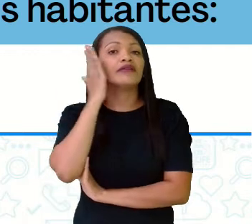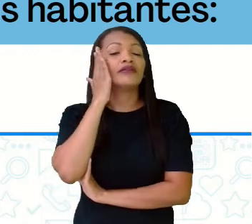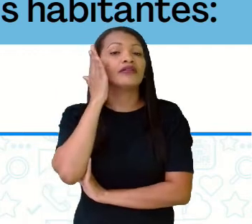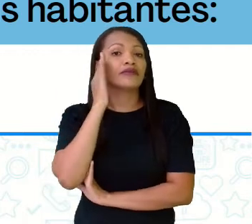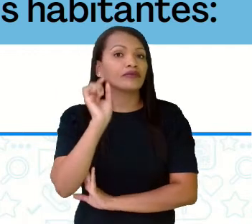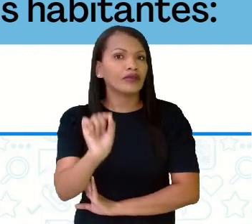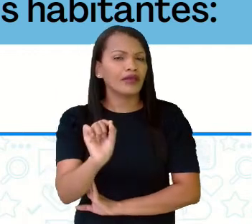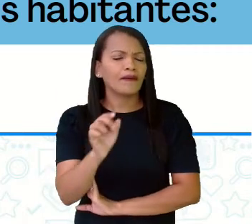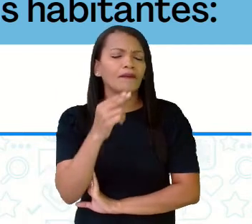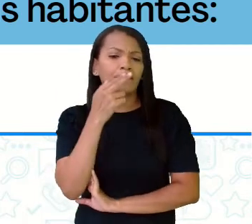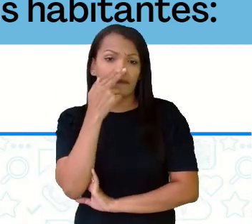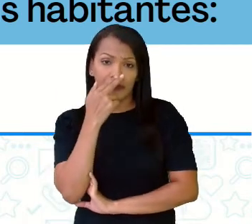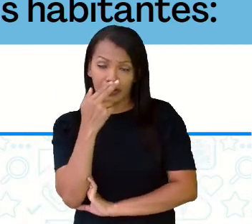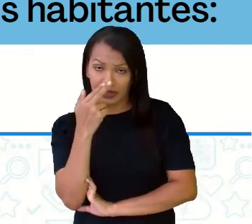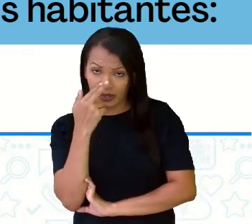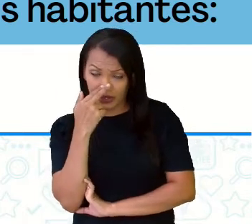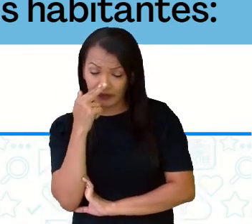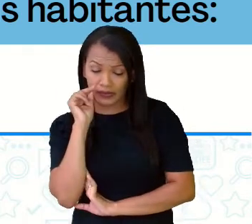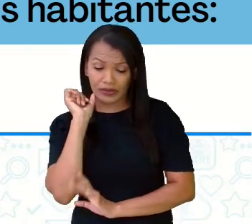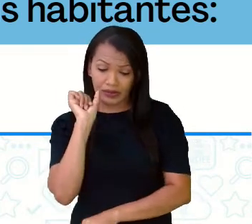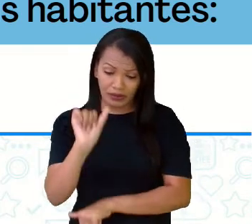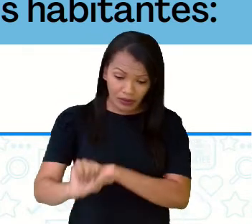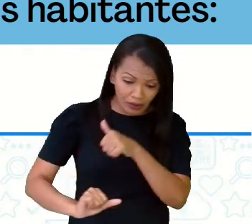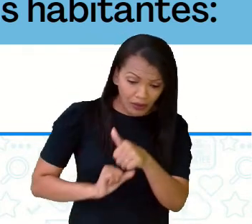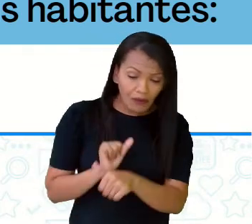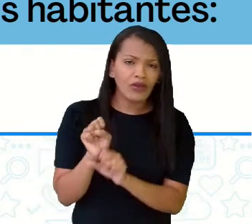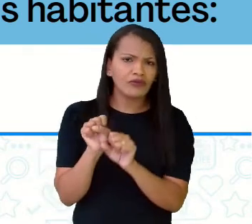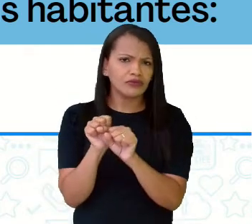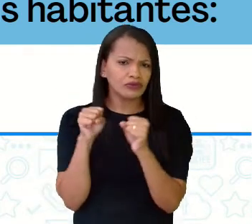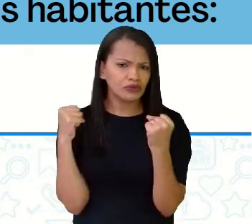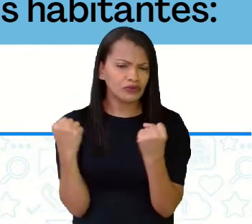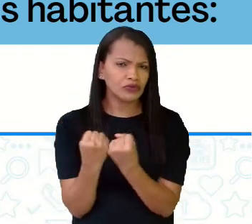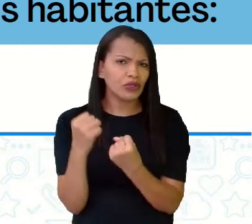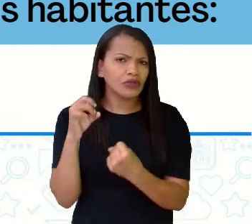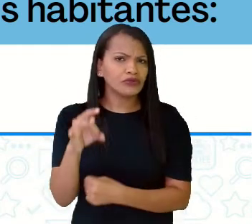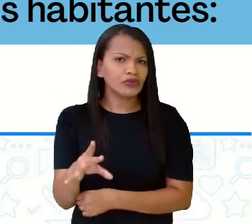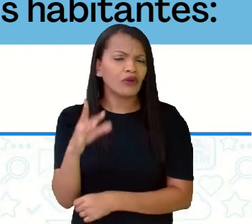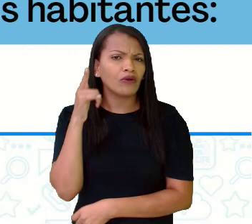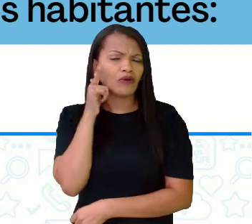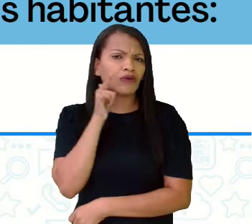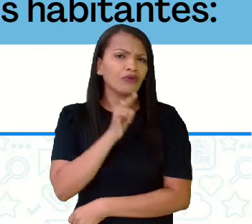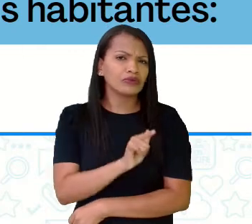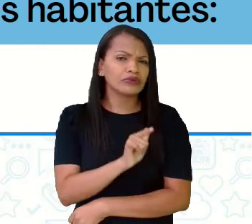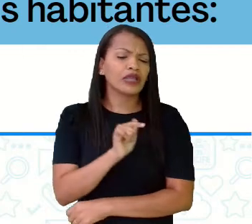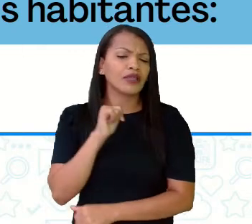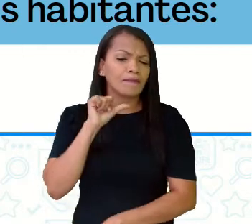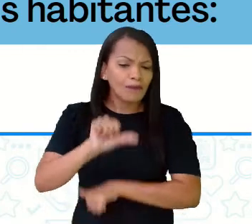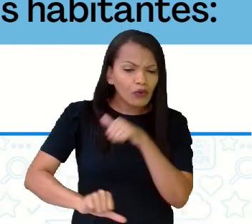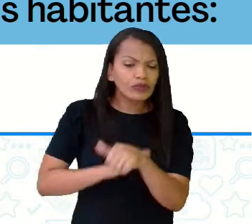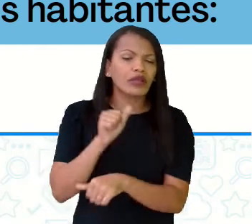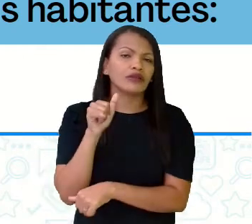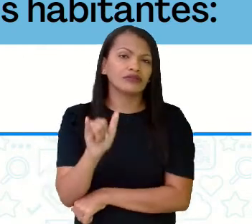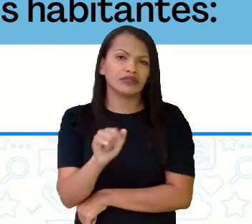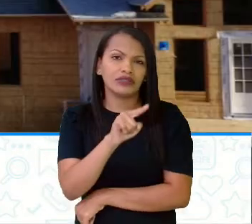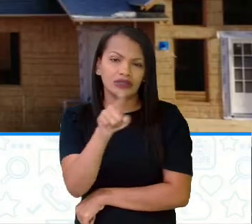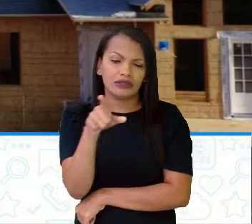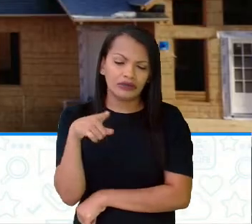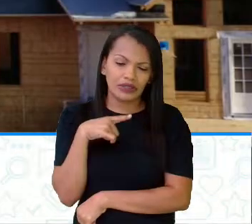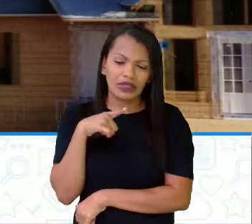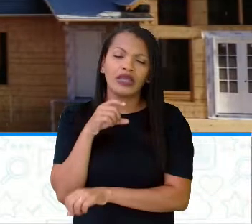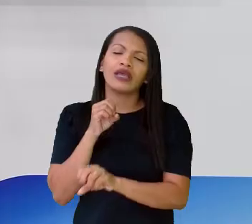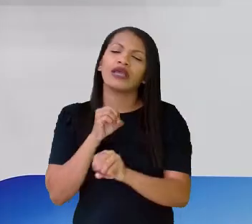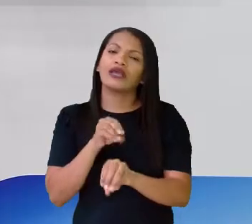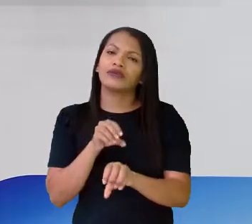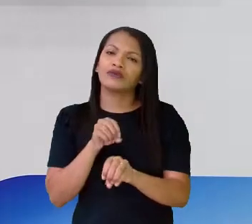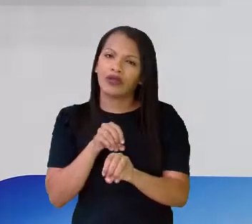olha, mesmo diante das transformações, uma sociedade só cumpre sua função social quando garante a vocês, que são